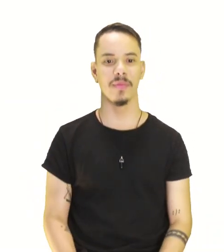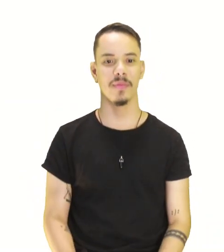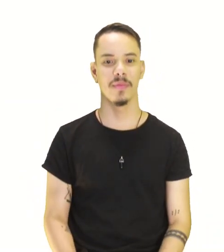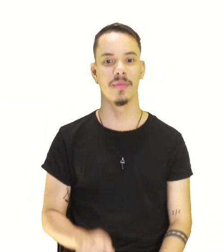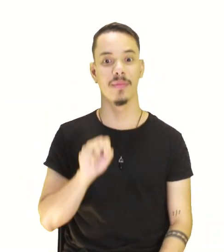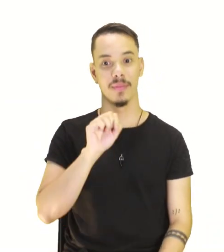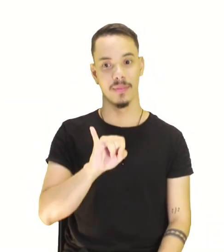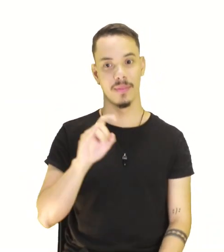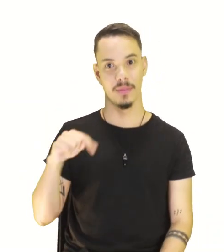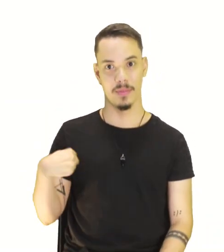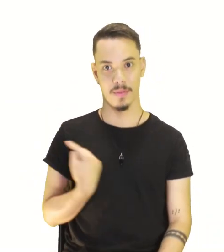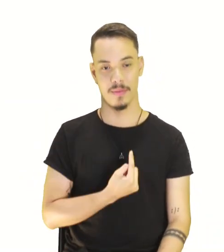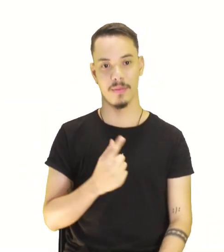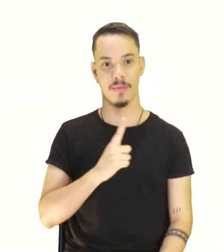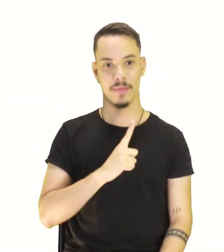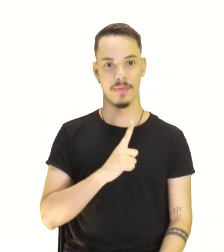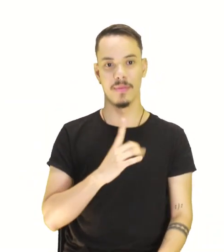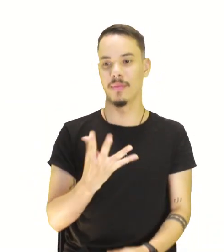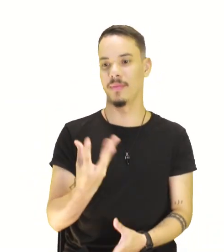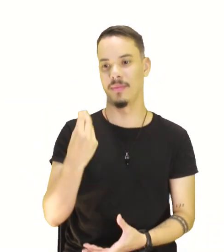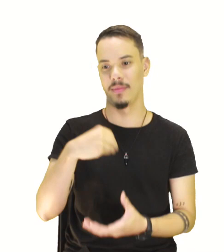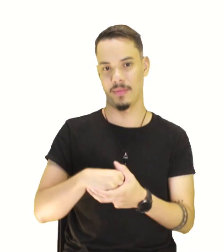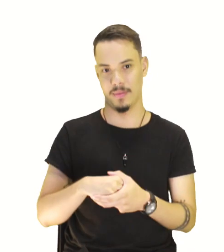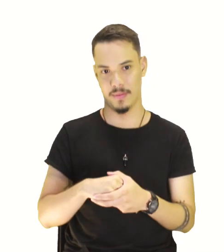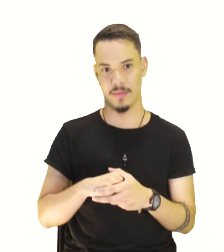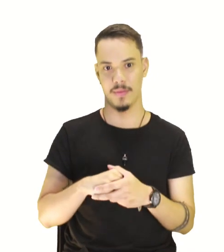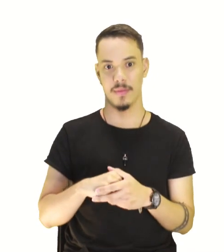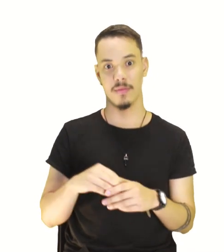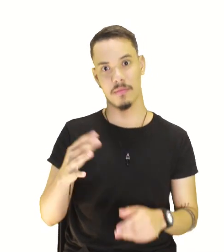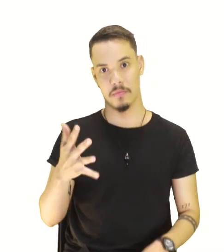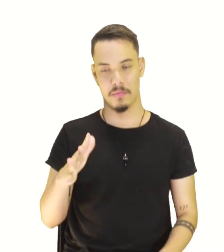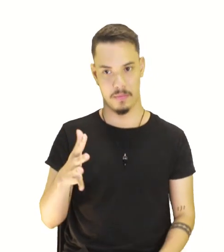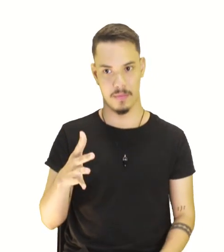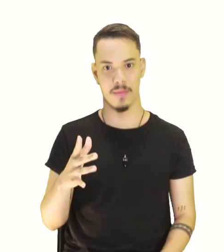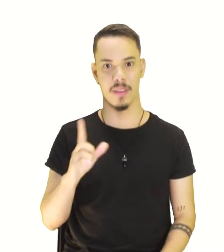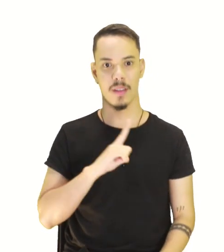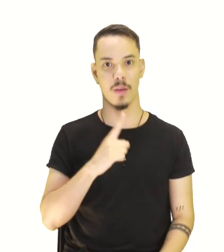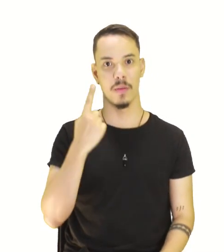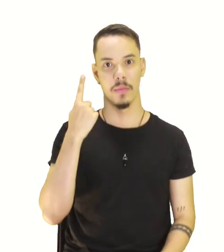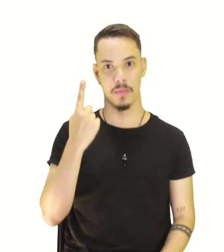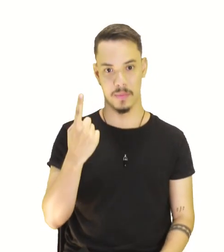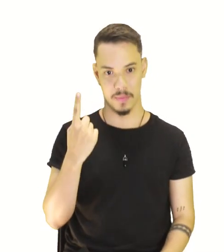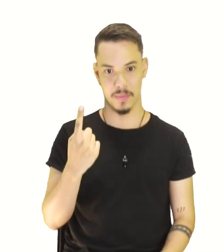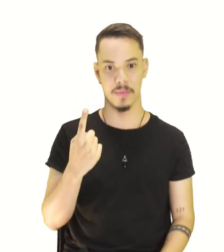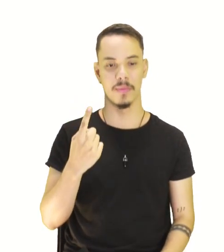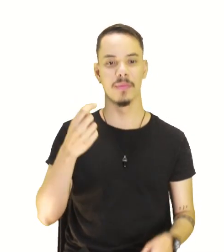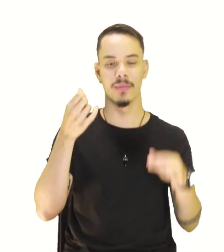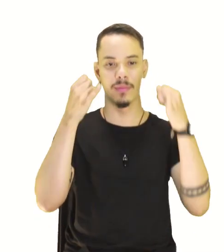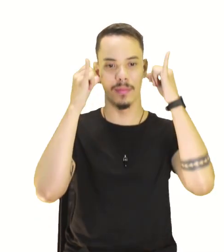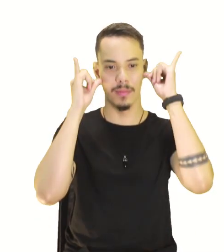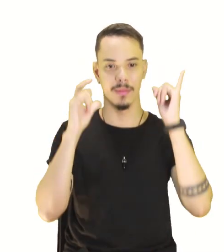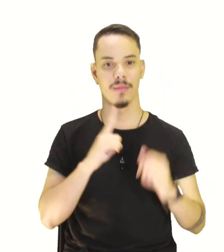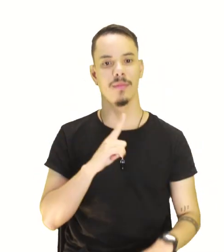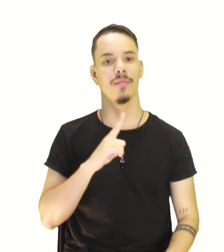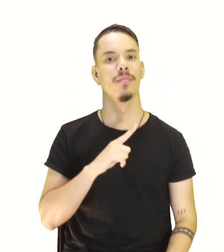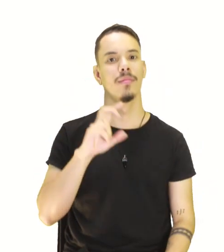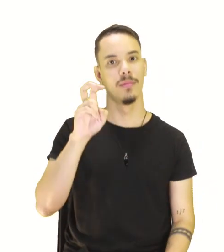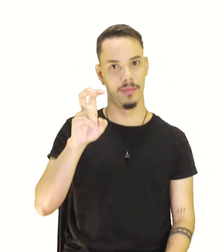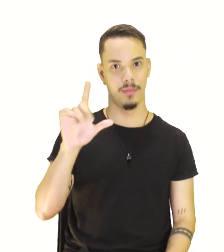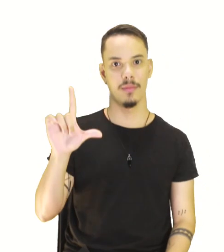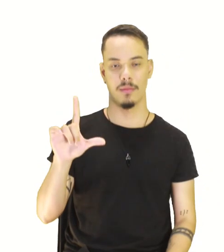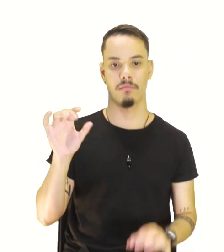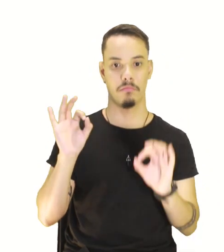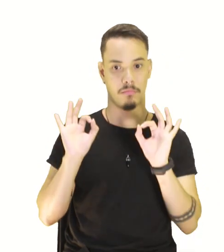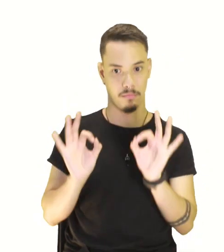tem dentro dessa média ponderada aqui que foi colocada, né? Uma vaca produz 5 5 litros. É claro que aí, se a